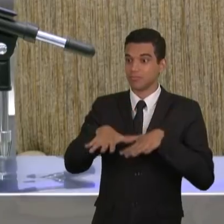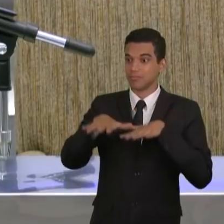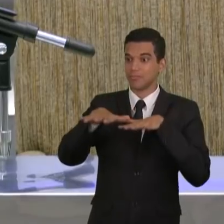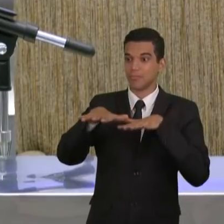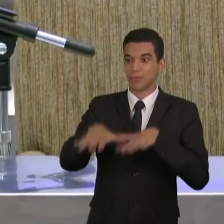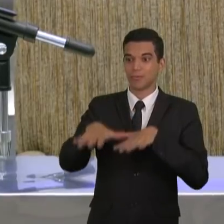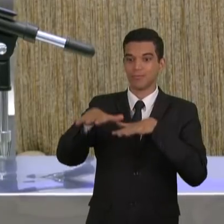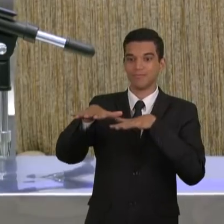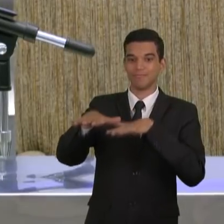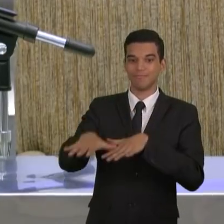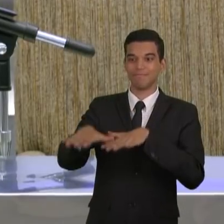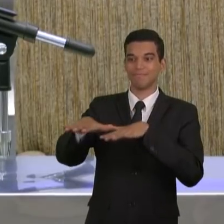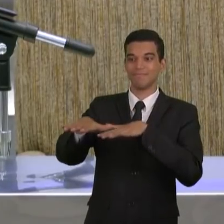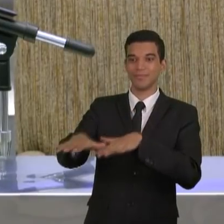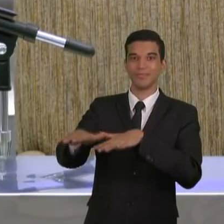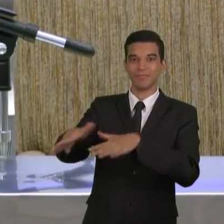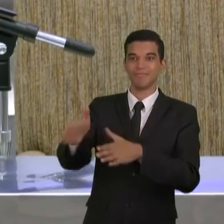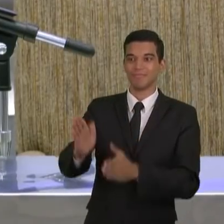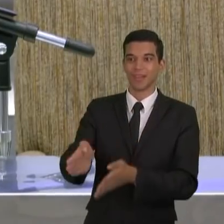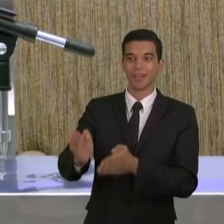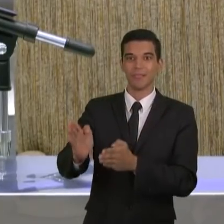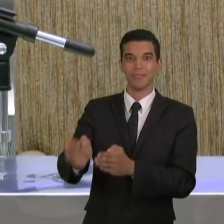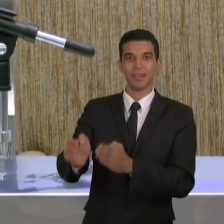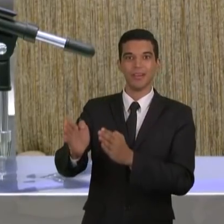E aí o mar abre